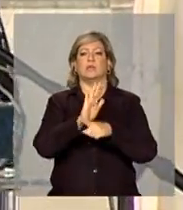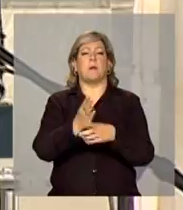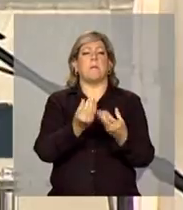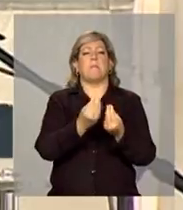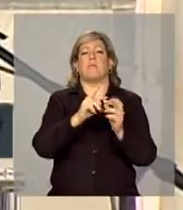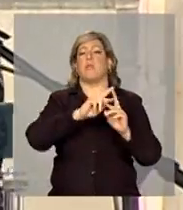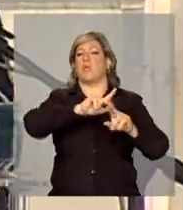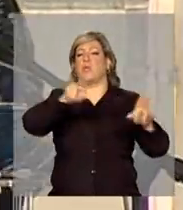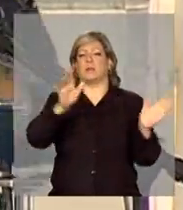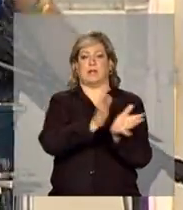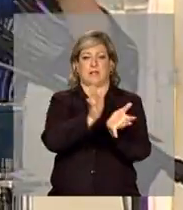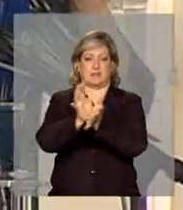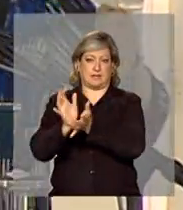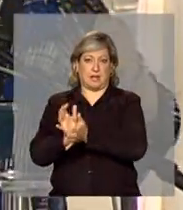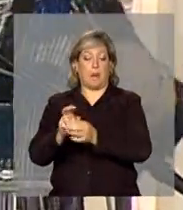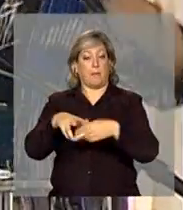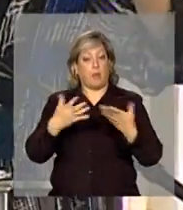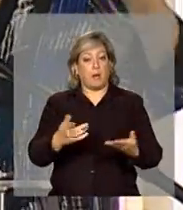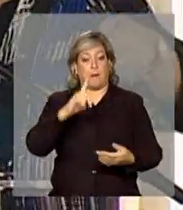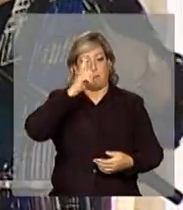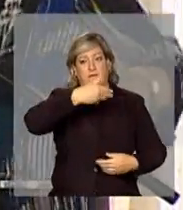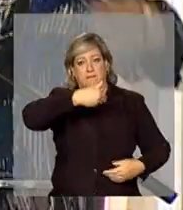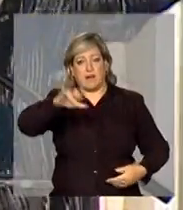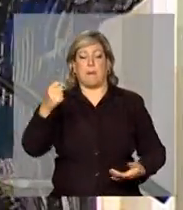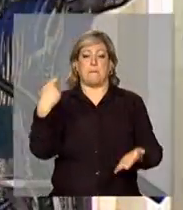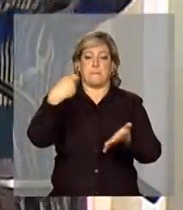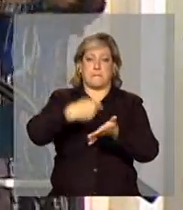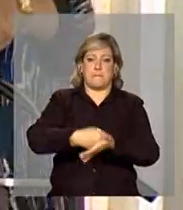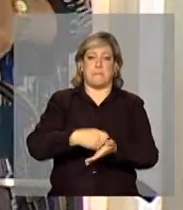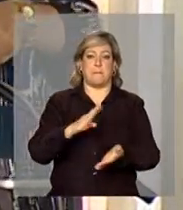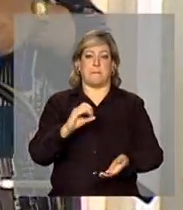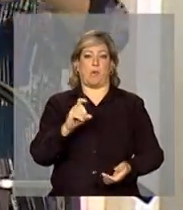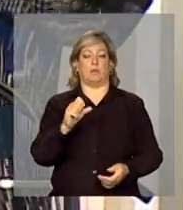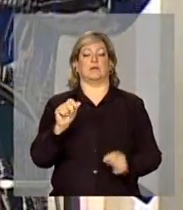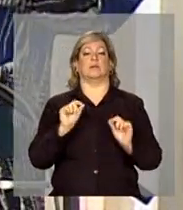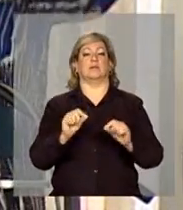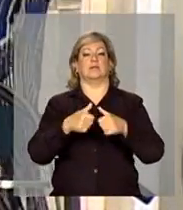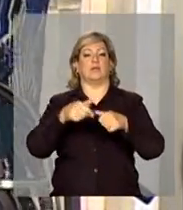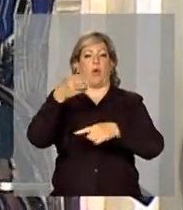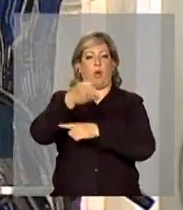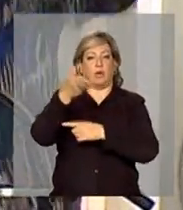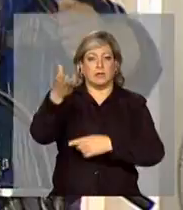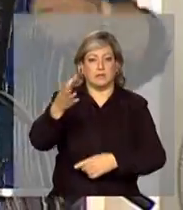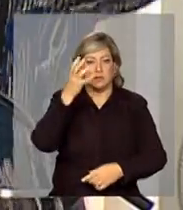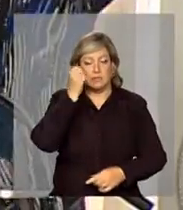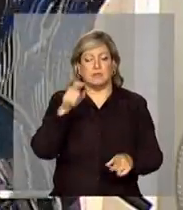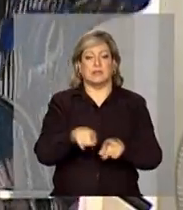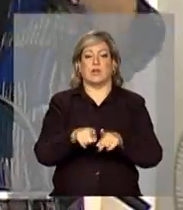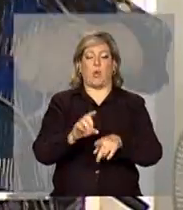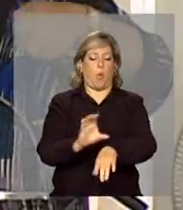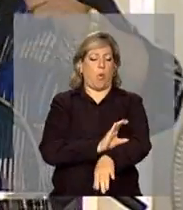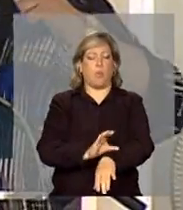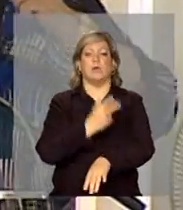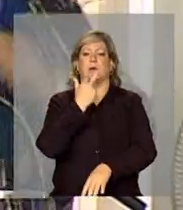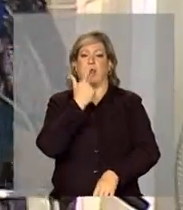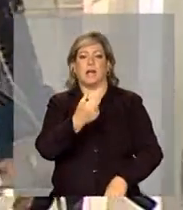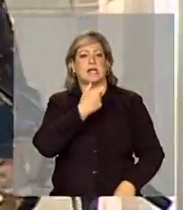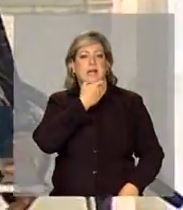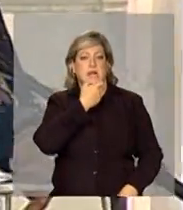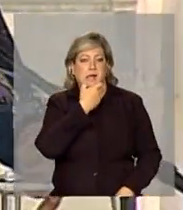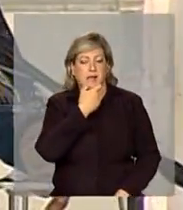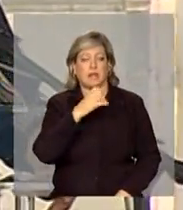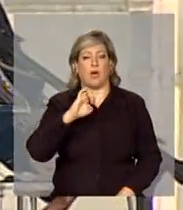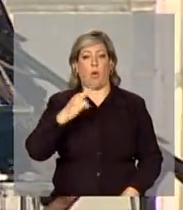isso, mandamos, pagamos a bolsa, a estadia, pagamos tudo, o curso de inglês ou